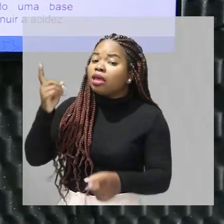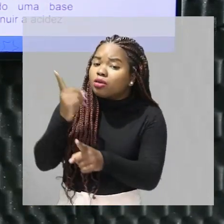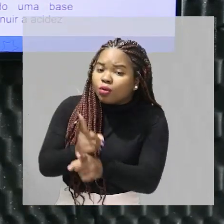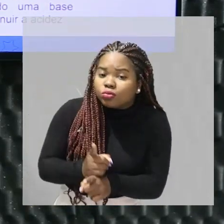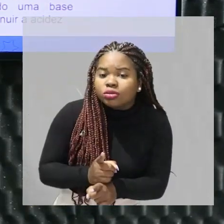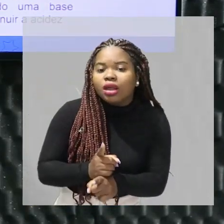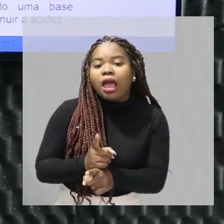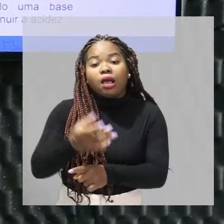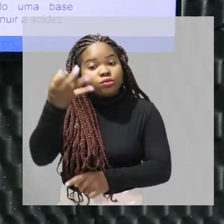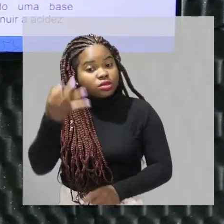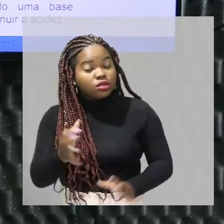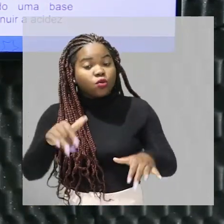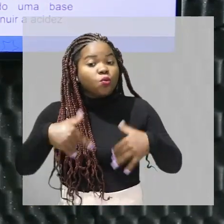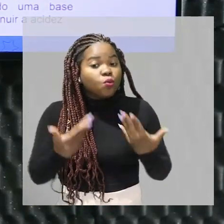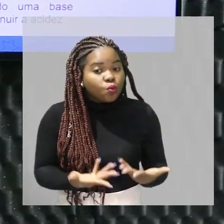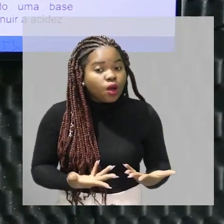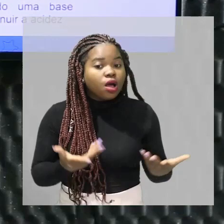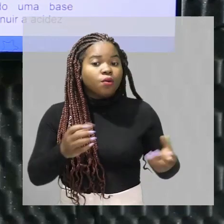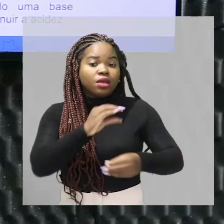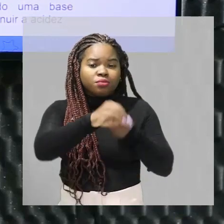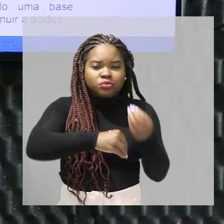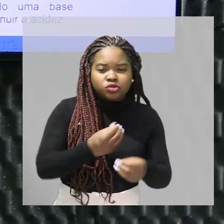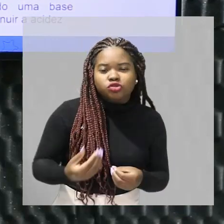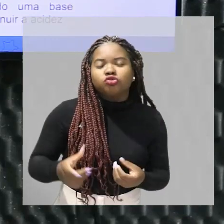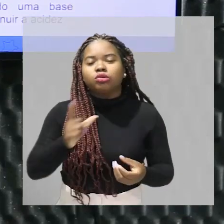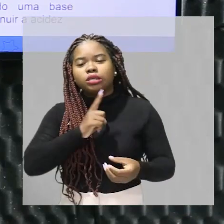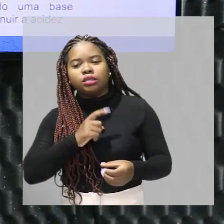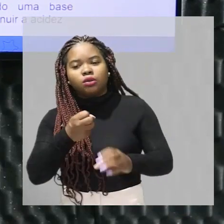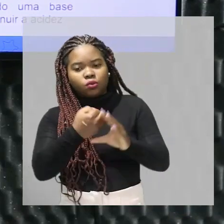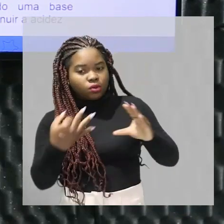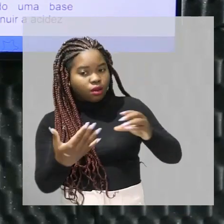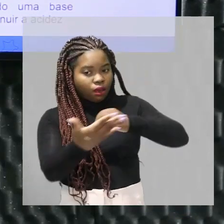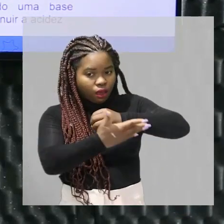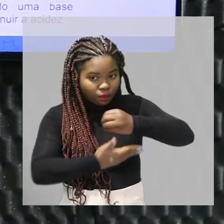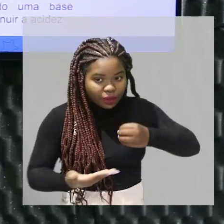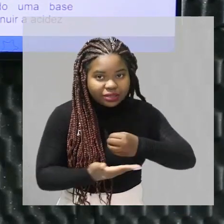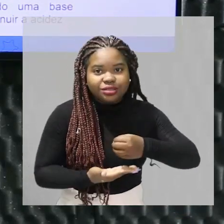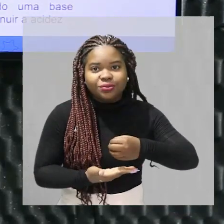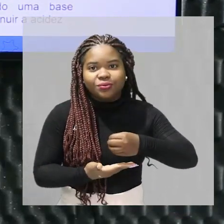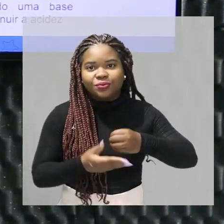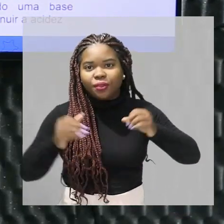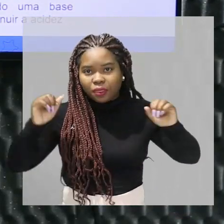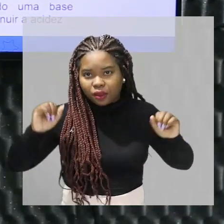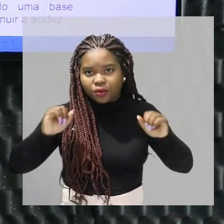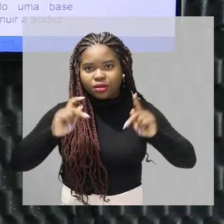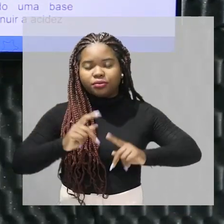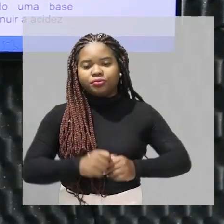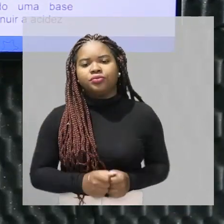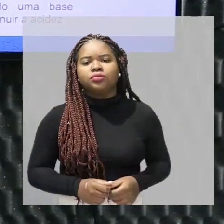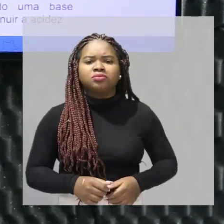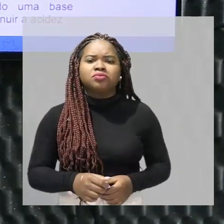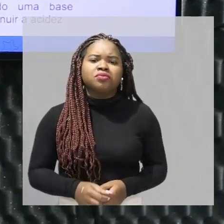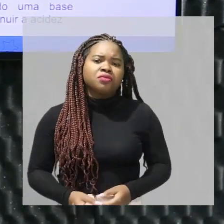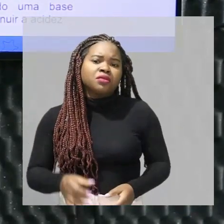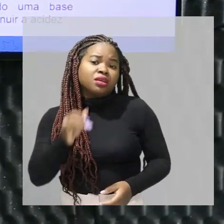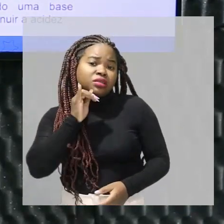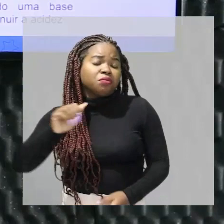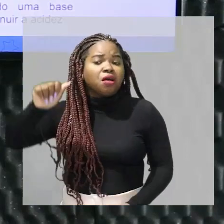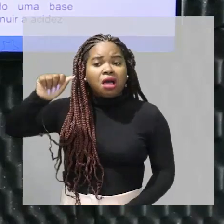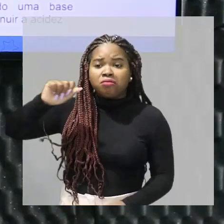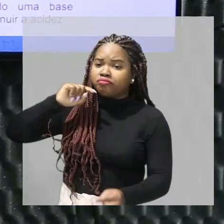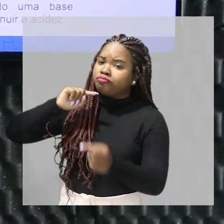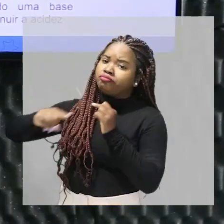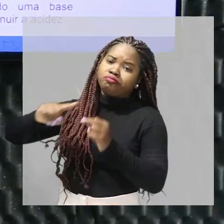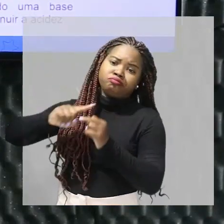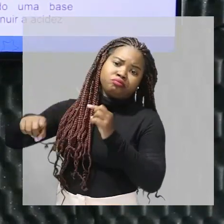essa solução básica, qual é a substância que tem um caráter básico, ok? Letra A já podemos descartar